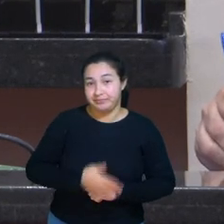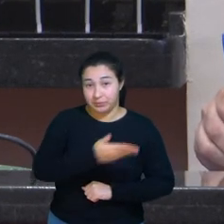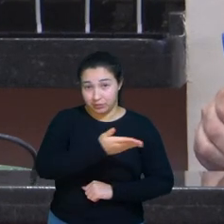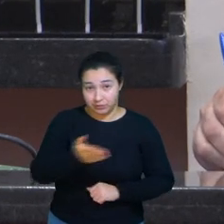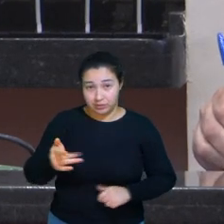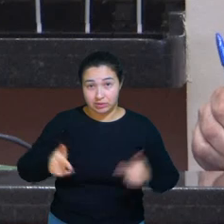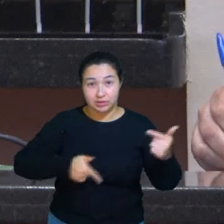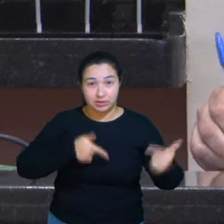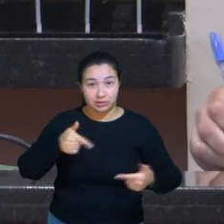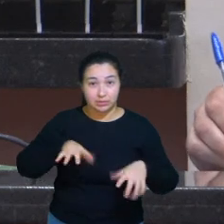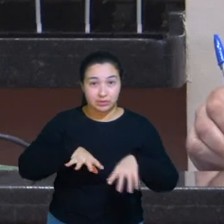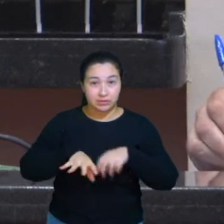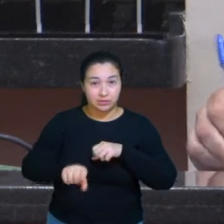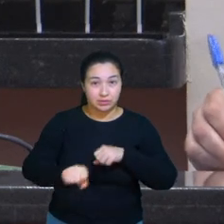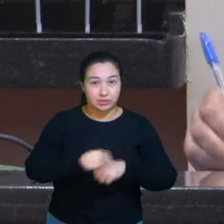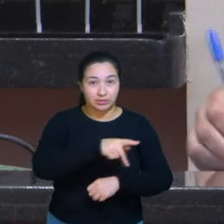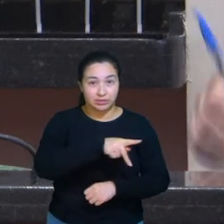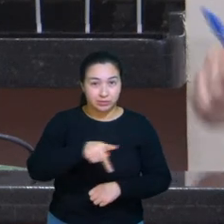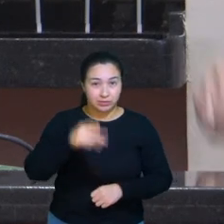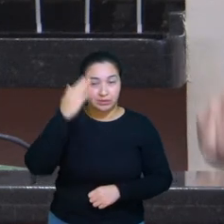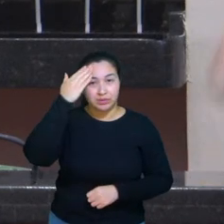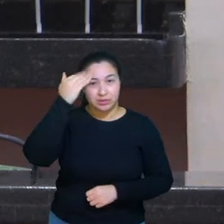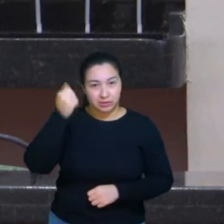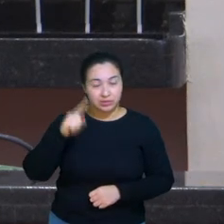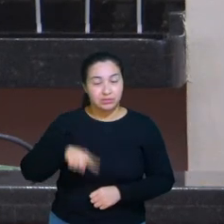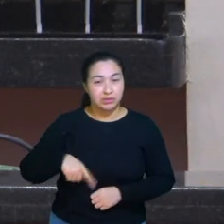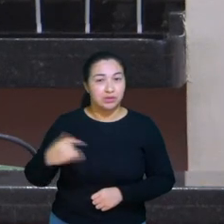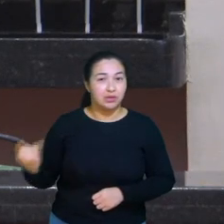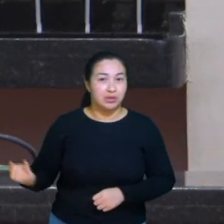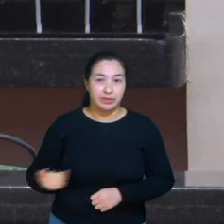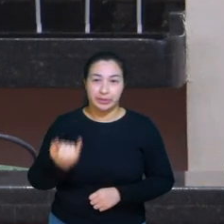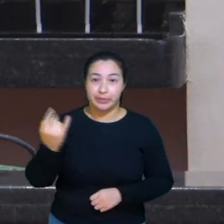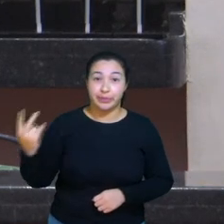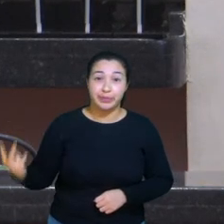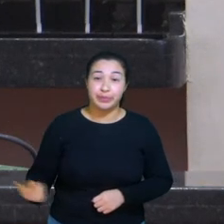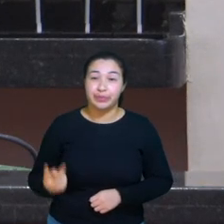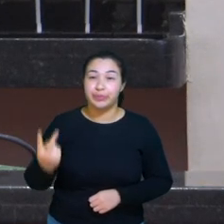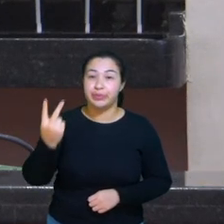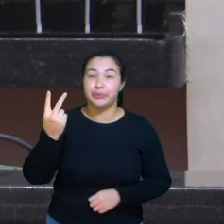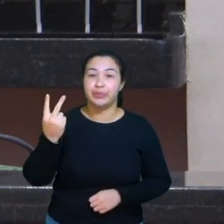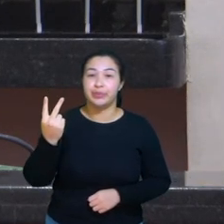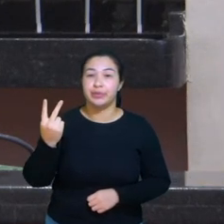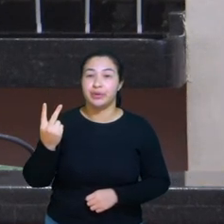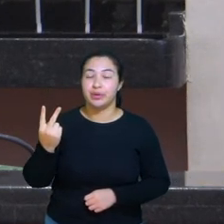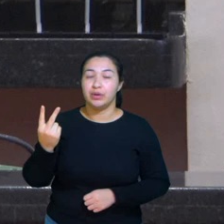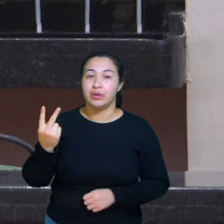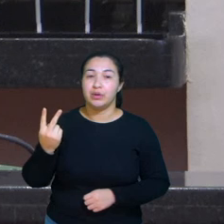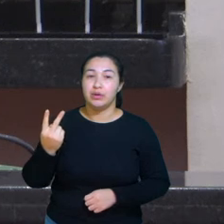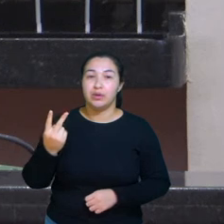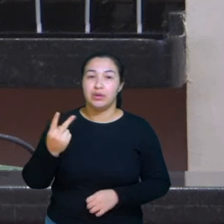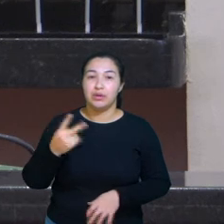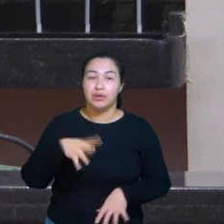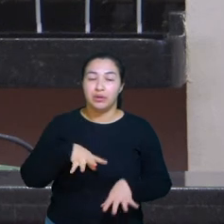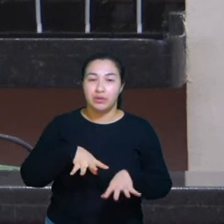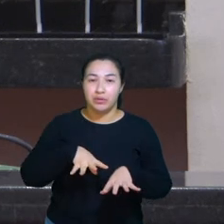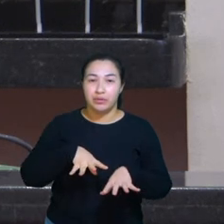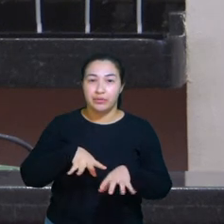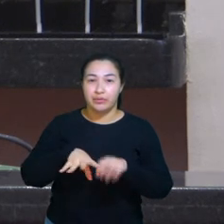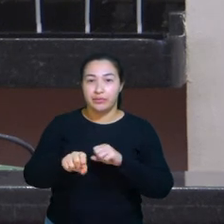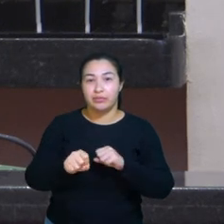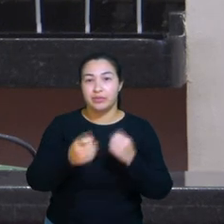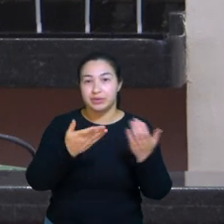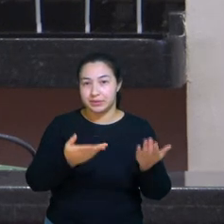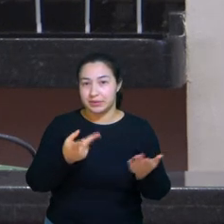de professores sabe do valor eh e da força né de Formação que o pibid tem Então essas